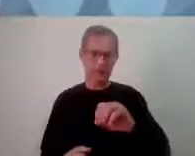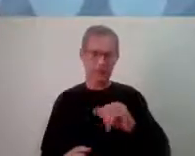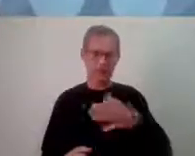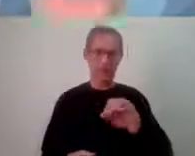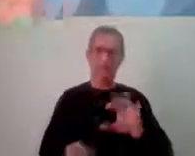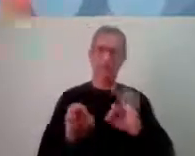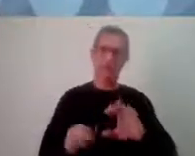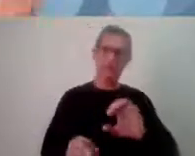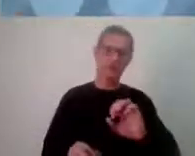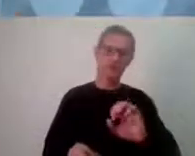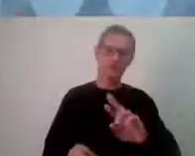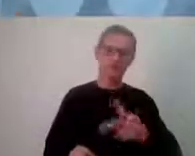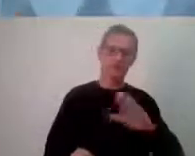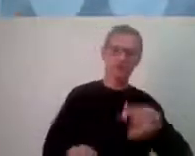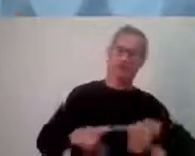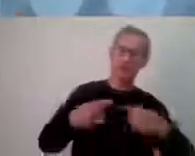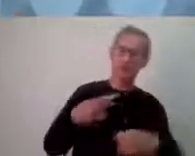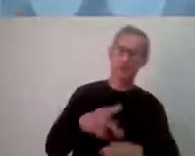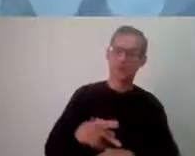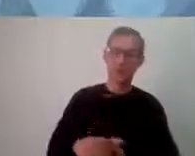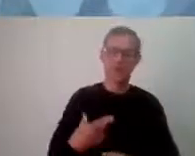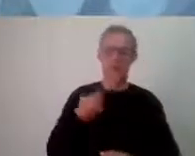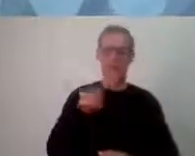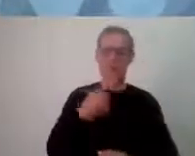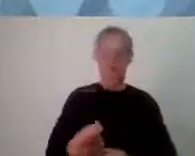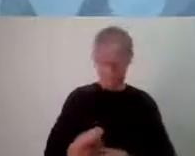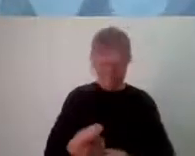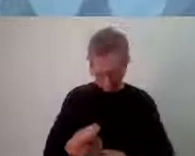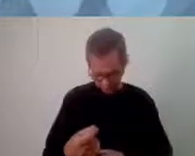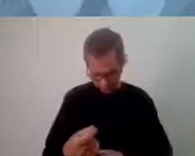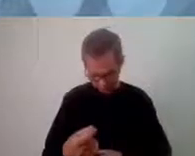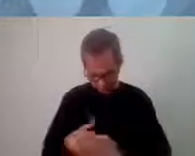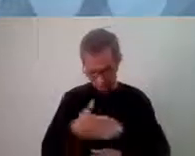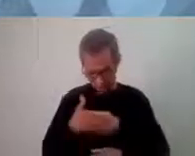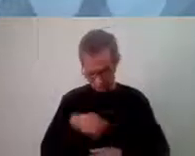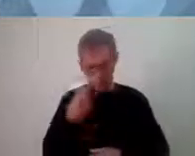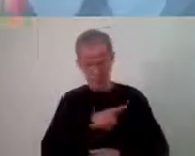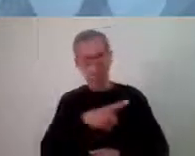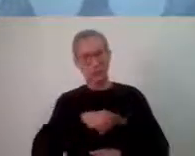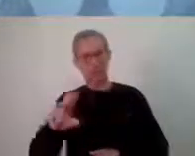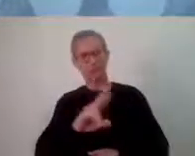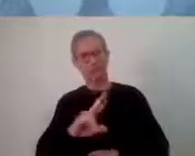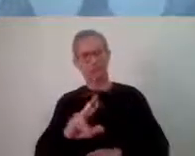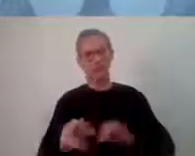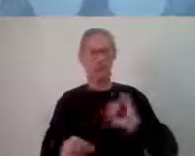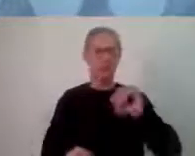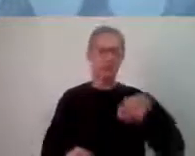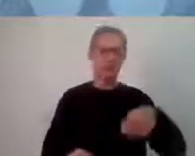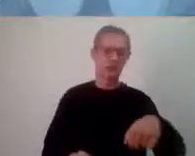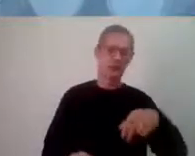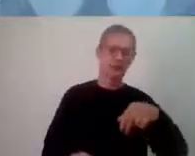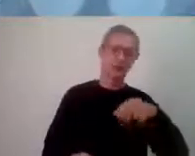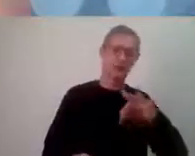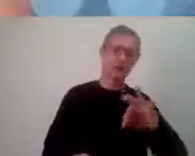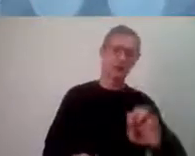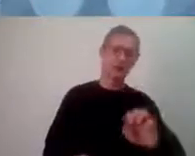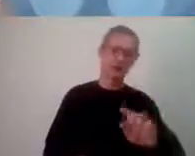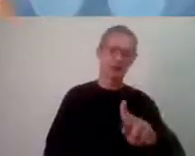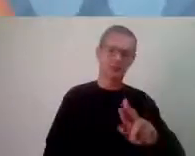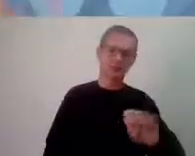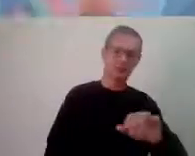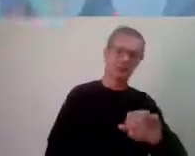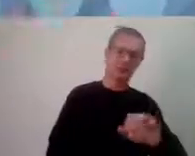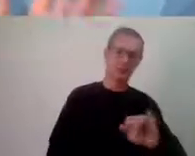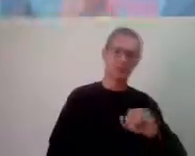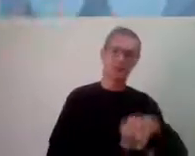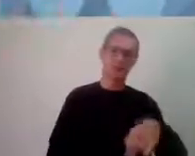corpo, dado a sua velocidade. Para isso, nós vamos utilizar as integrais indefinidas. Lembre-se, você